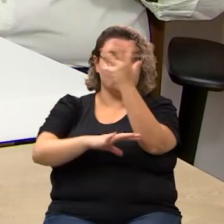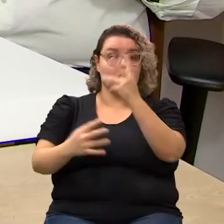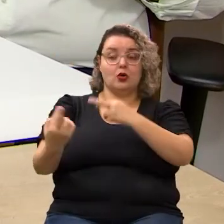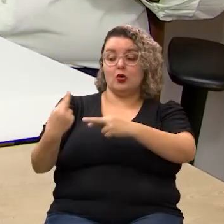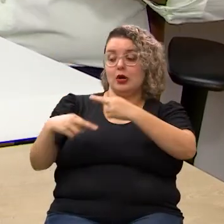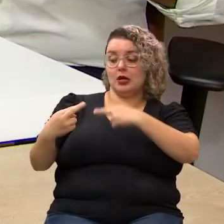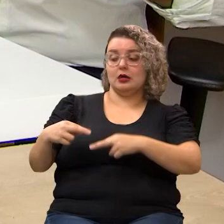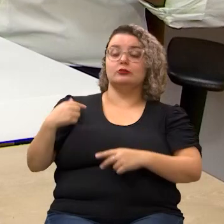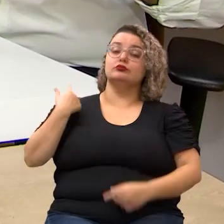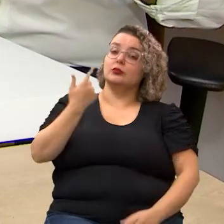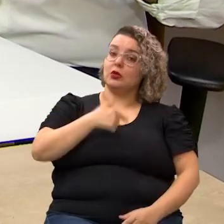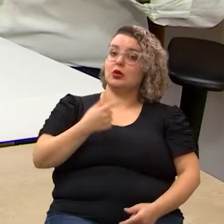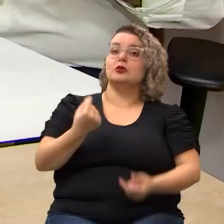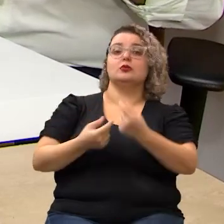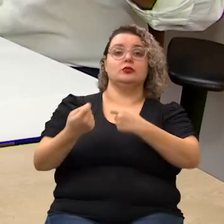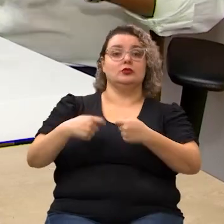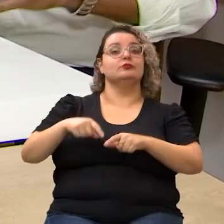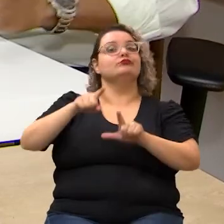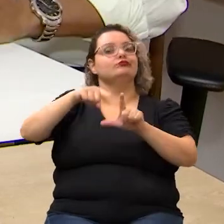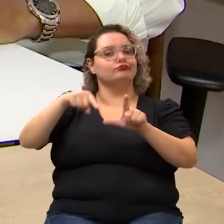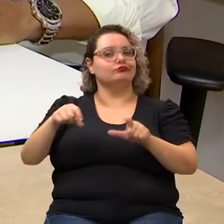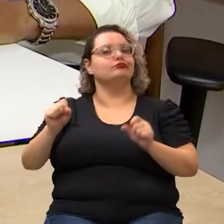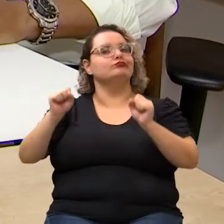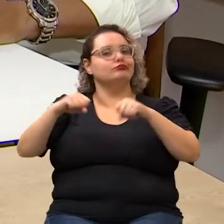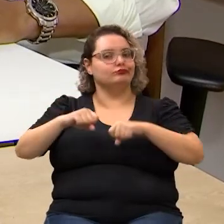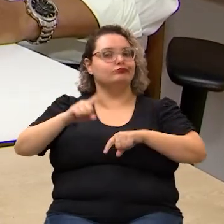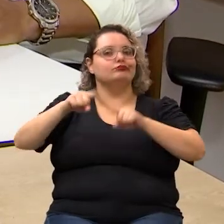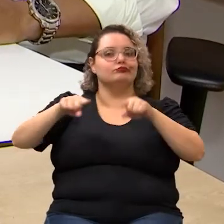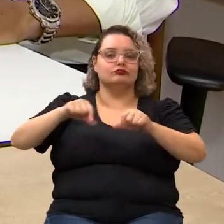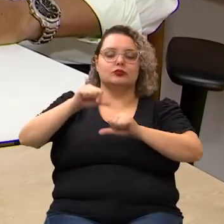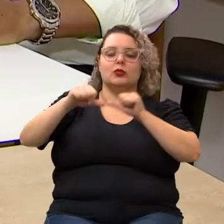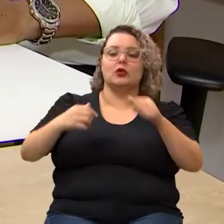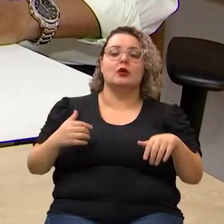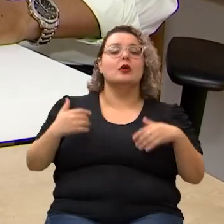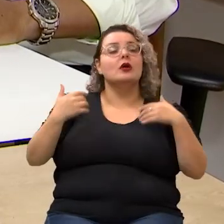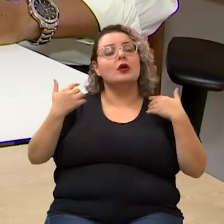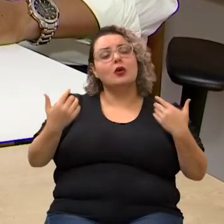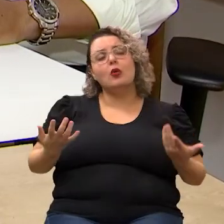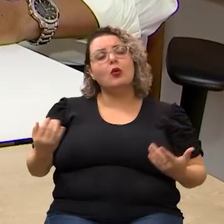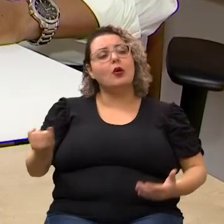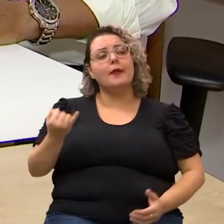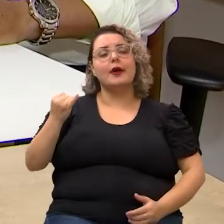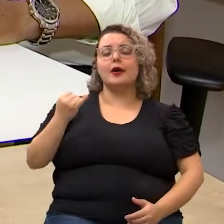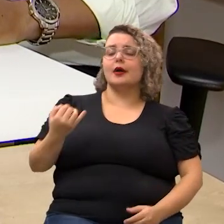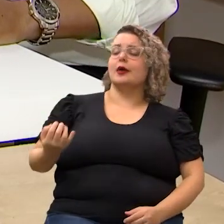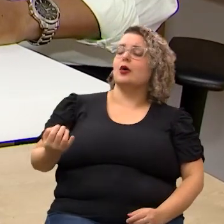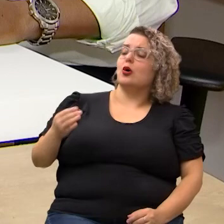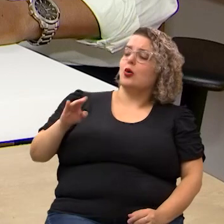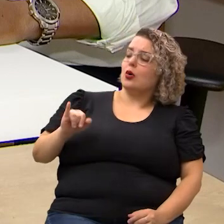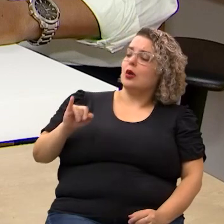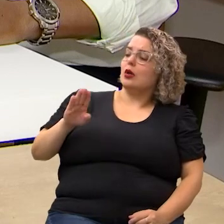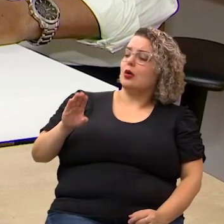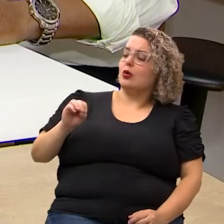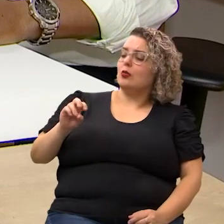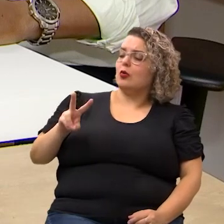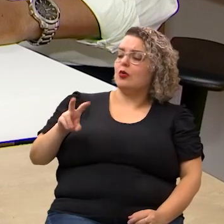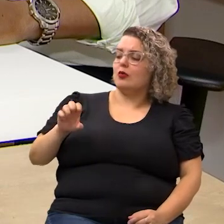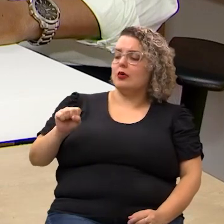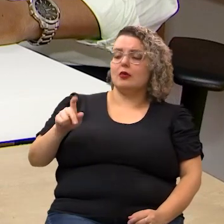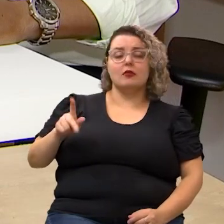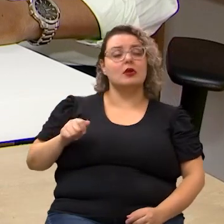nossa economia, o índice pode oscilar sim. E Wander, qual que é a importância do Ibovespa na vida